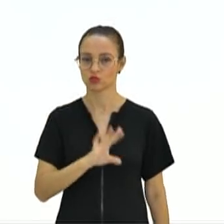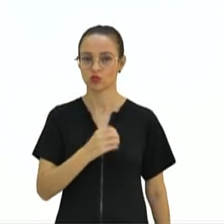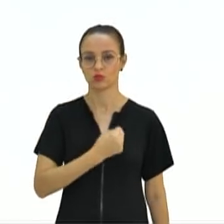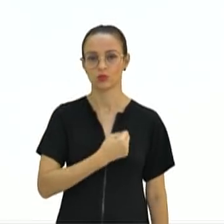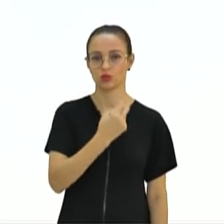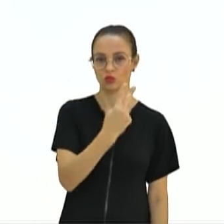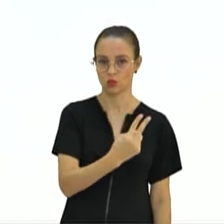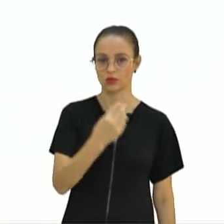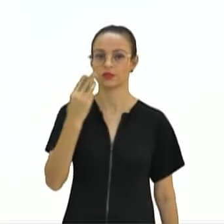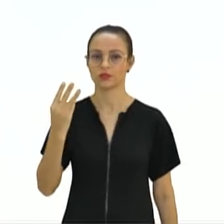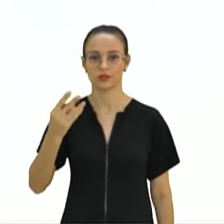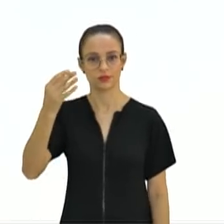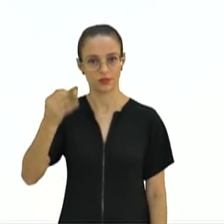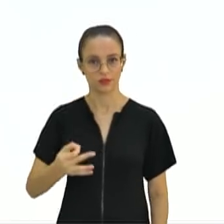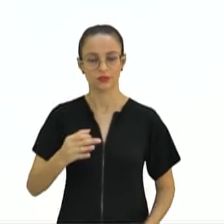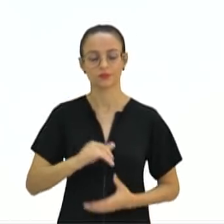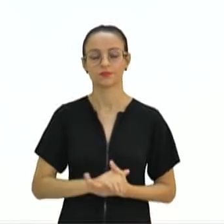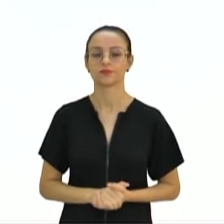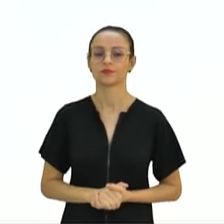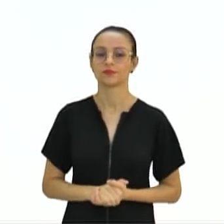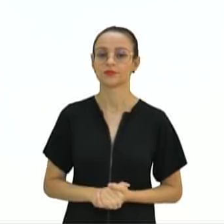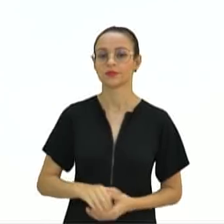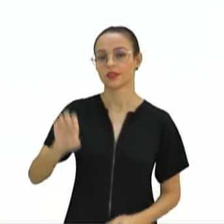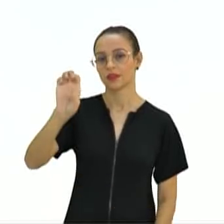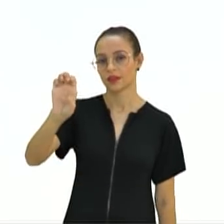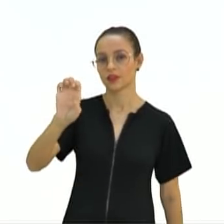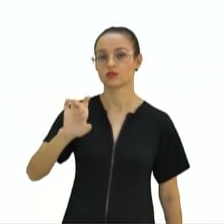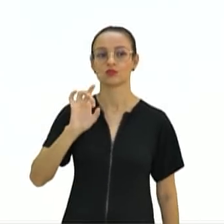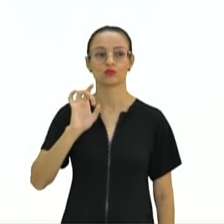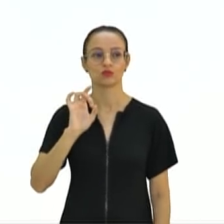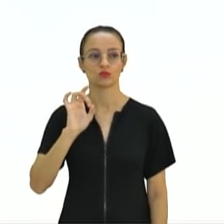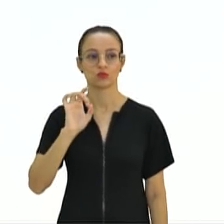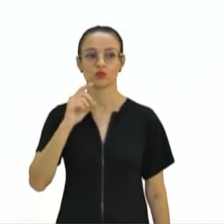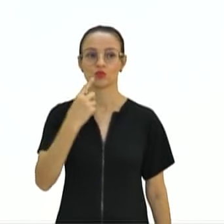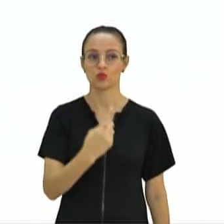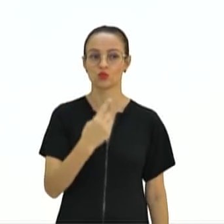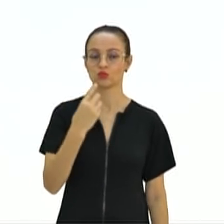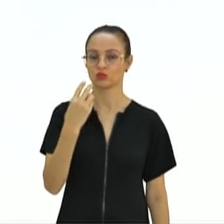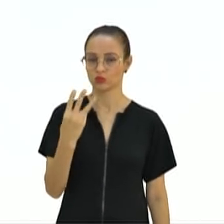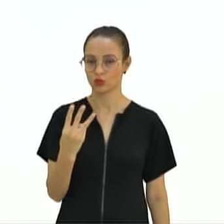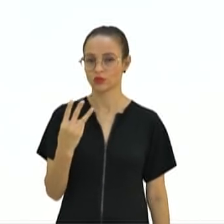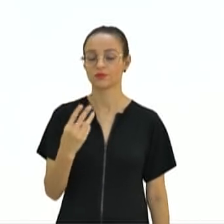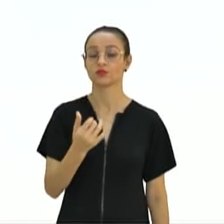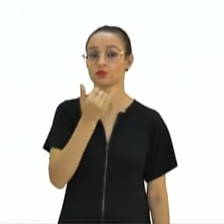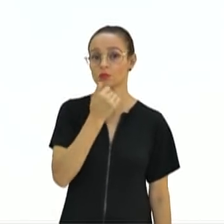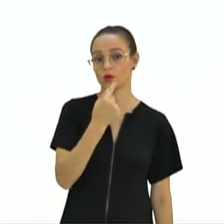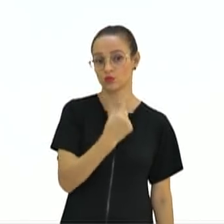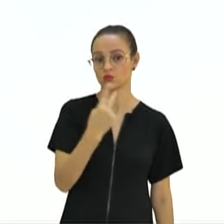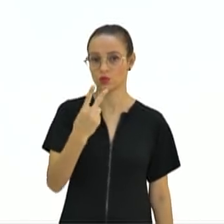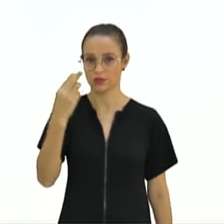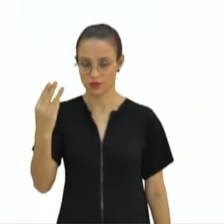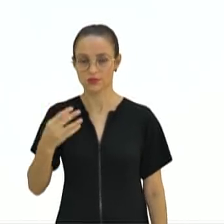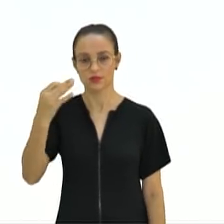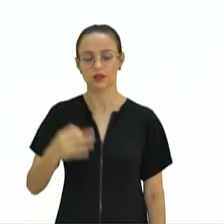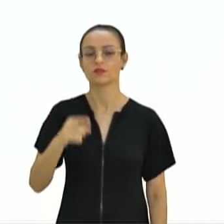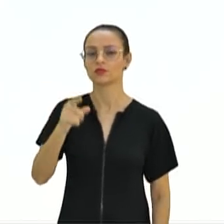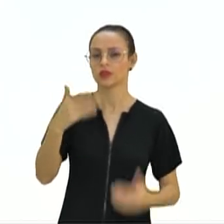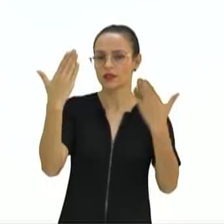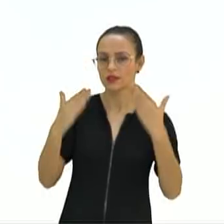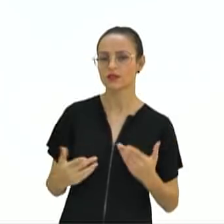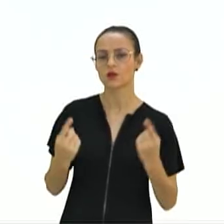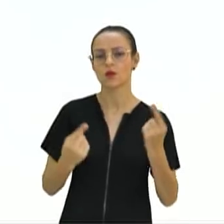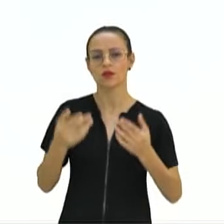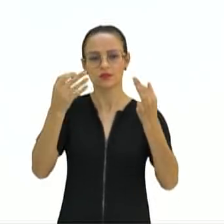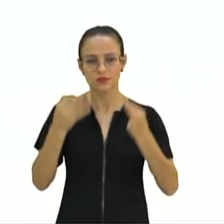afirmativas 2 e 3 são corretas. E letra E, as afirmativas 1, 2 e 3 são corretas. Então, você vai ter que analisar qual é correta ali,